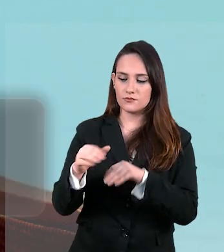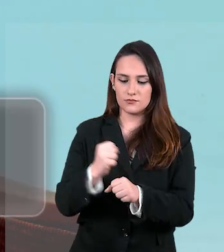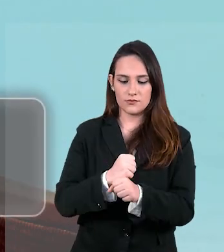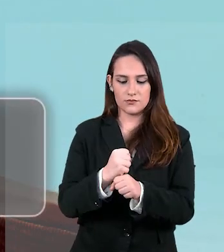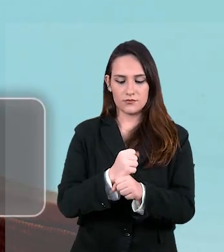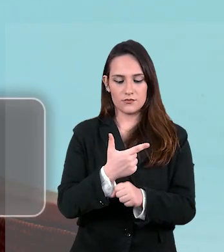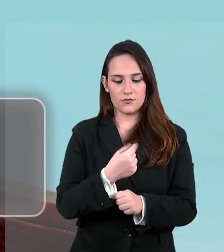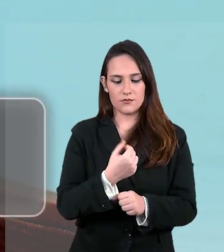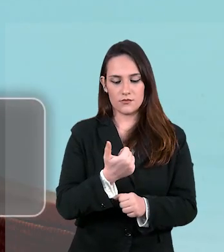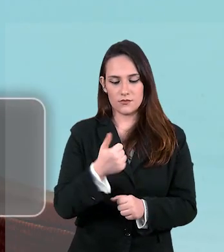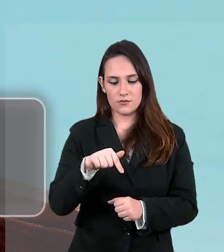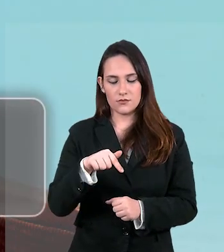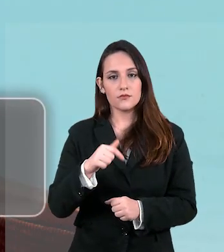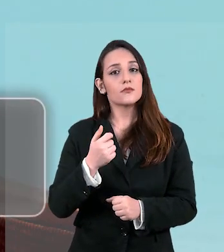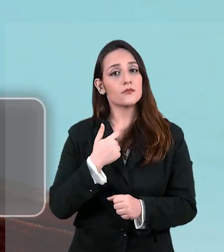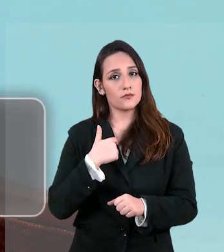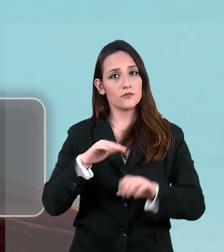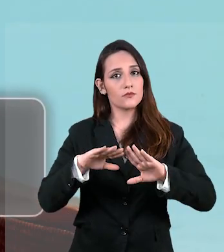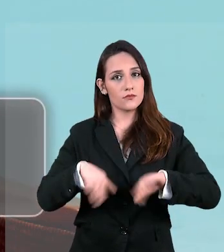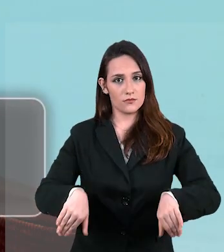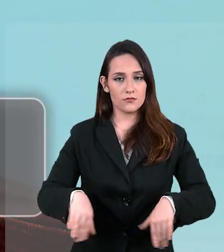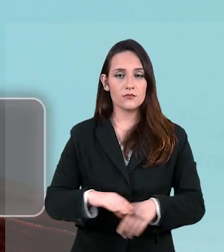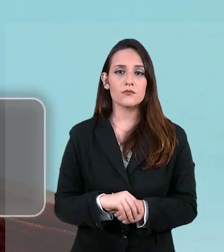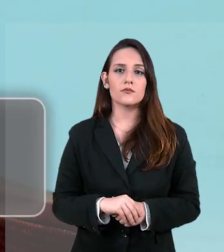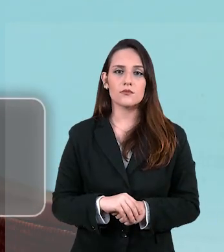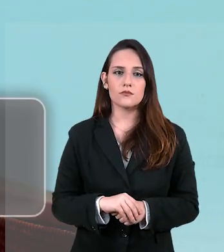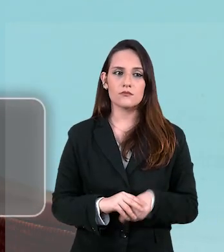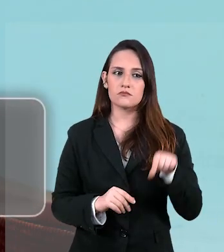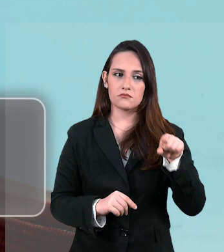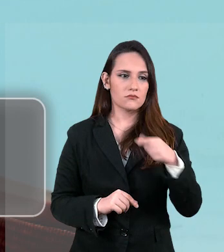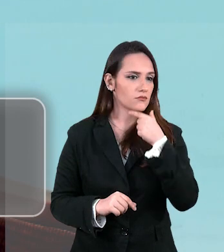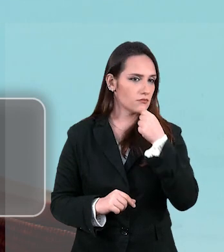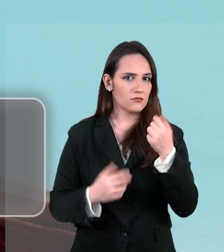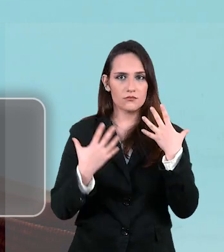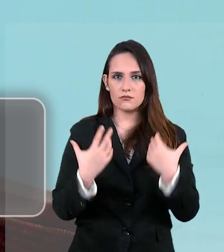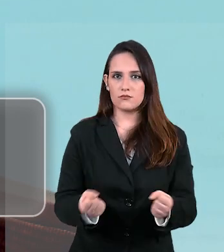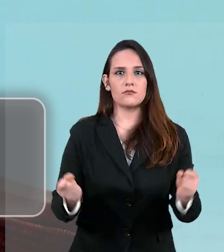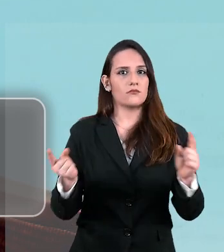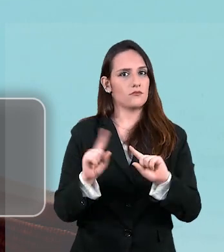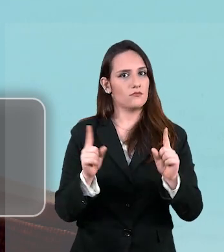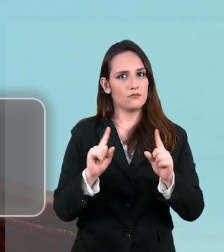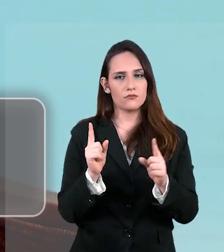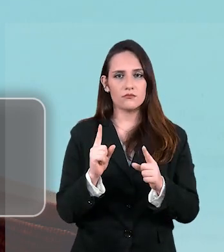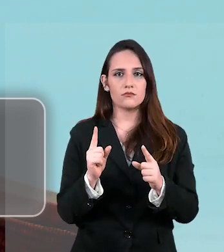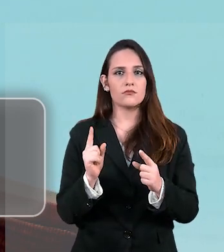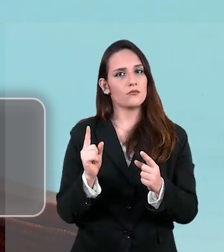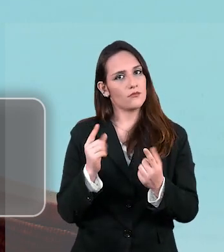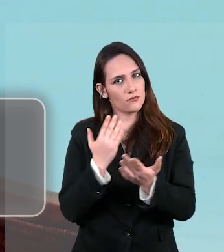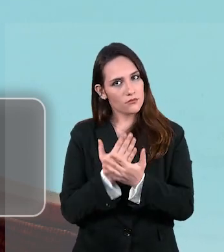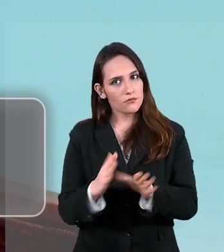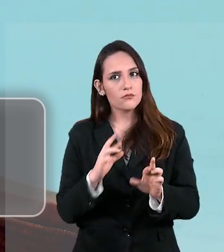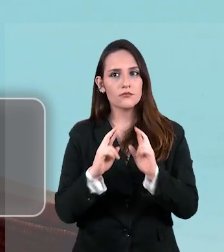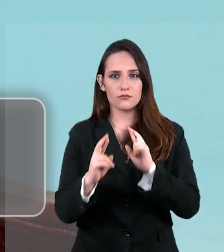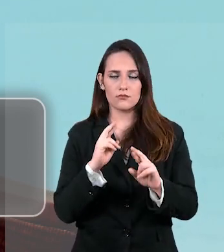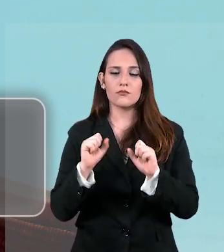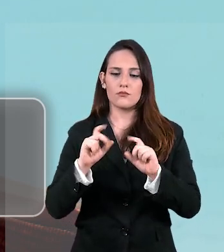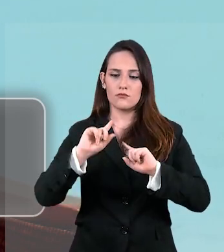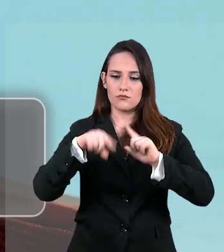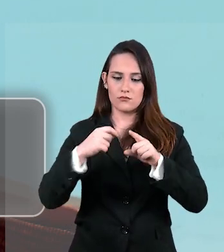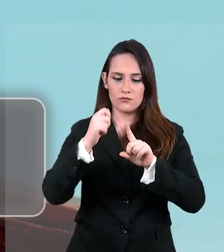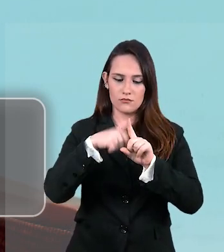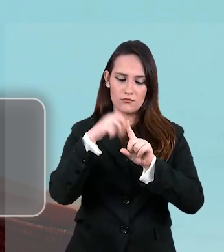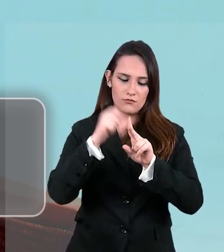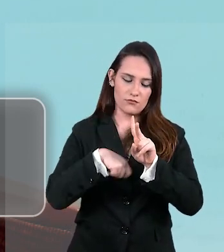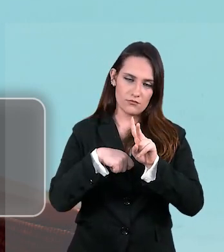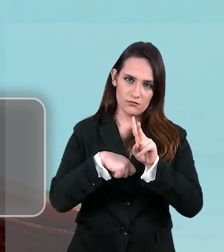de 2017, eu me separei. Ele não aceitava o fim do relacionamento e